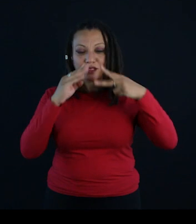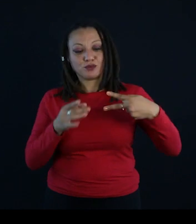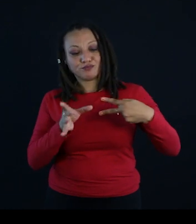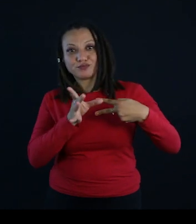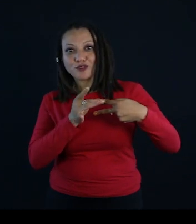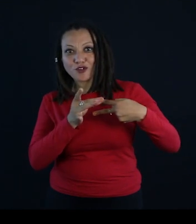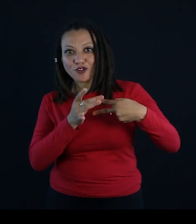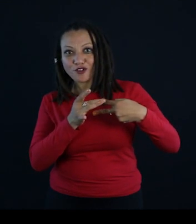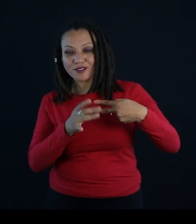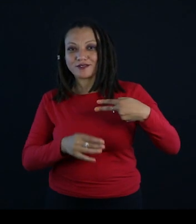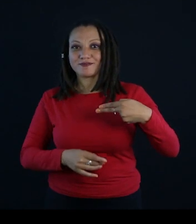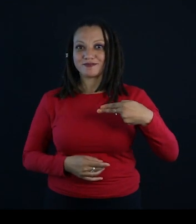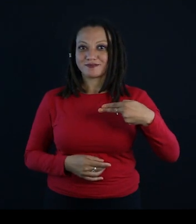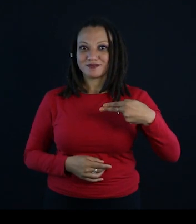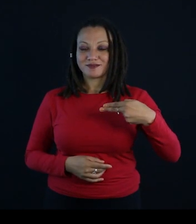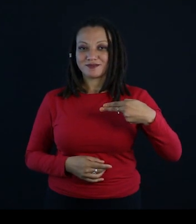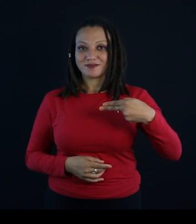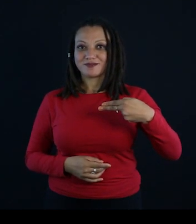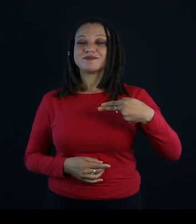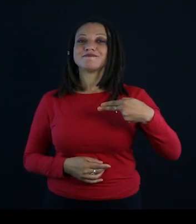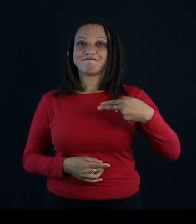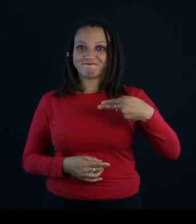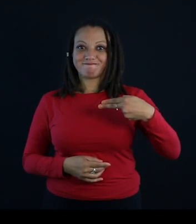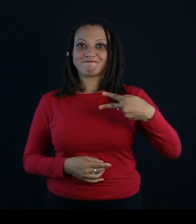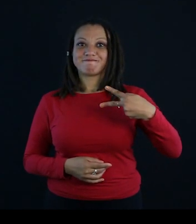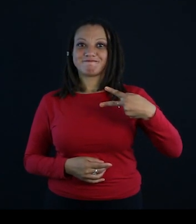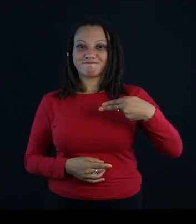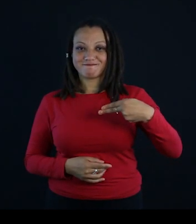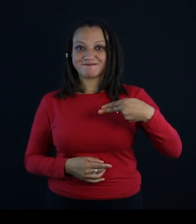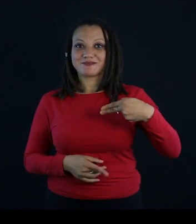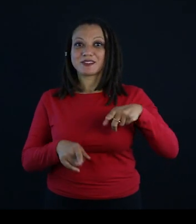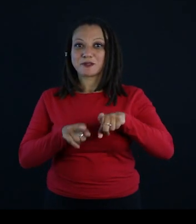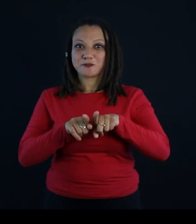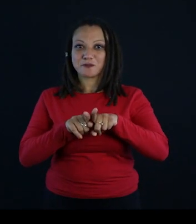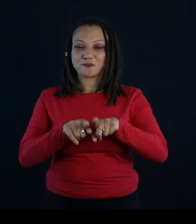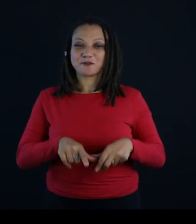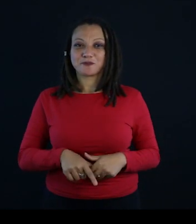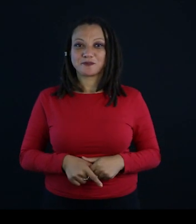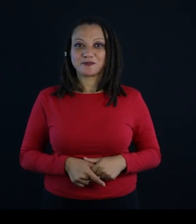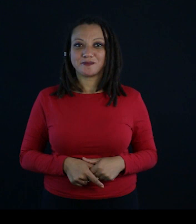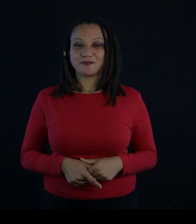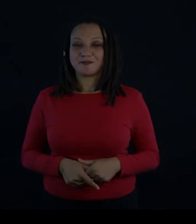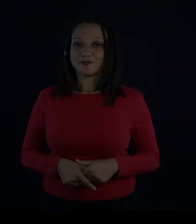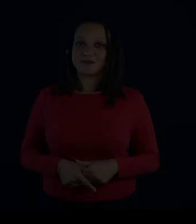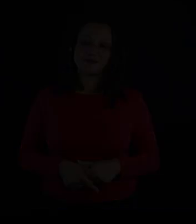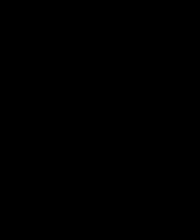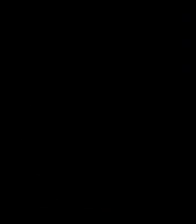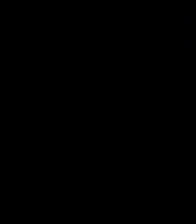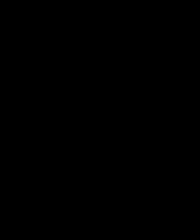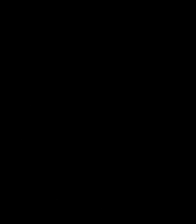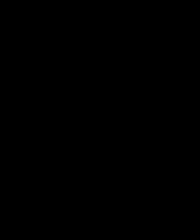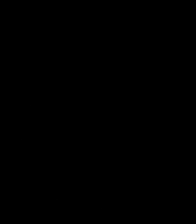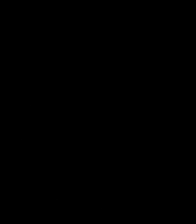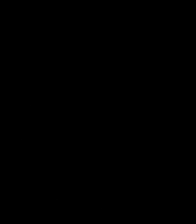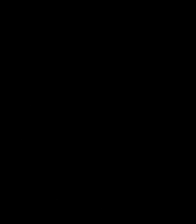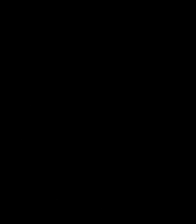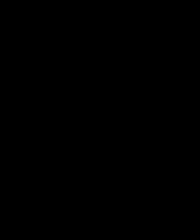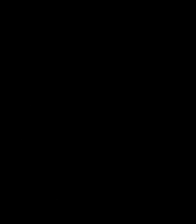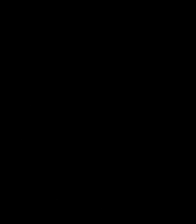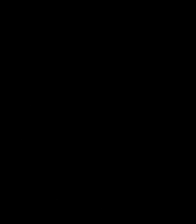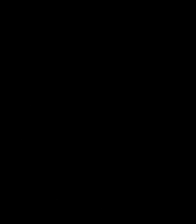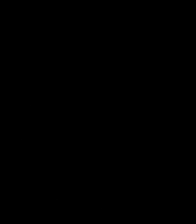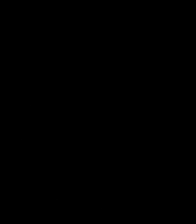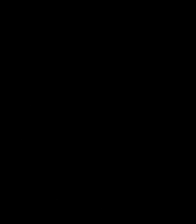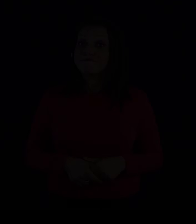E aqui em cima o telhadinho. cola também, ó.